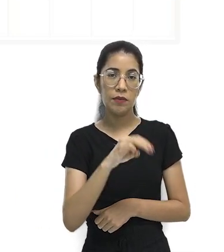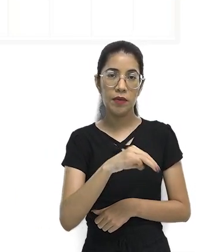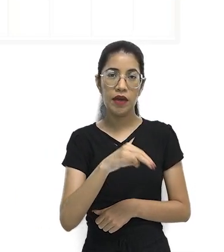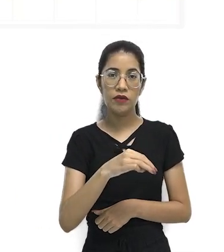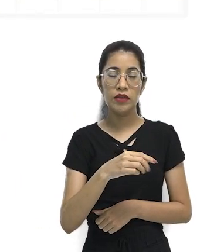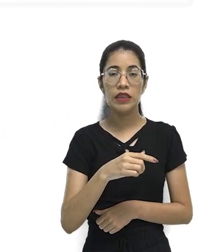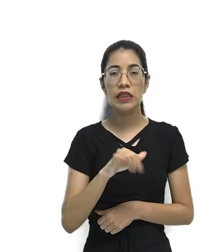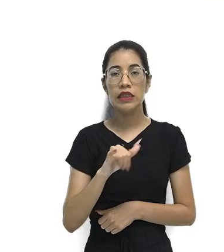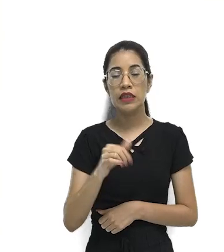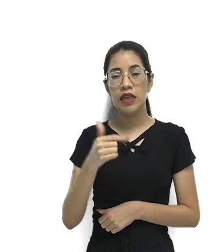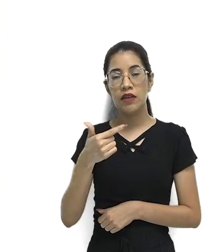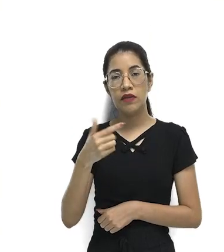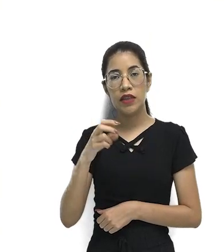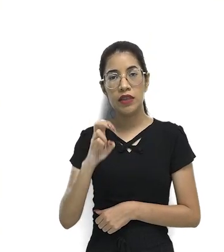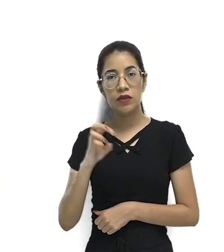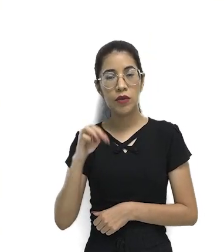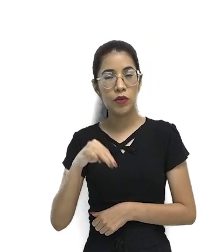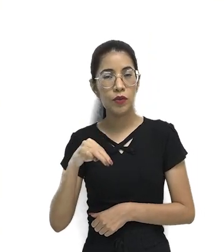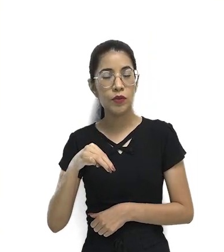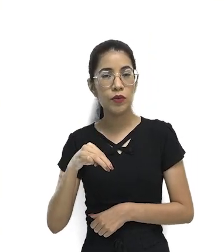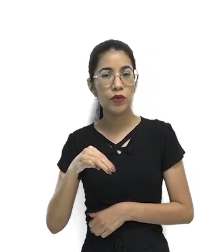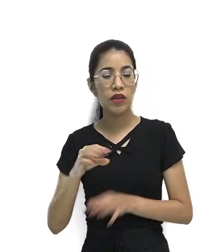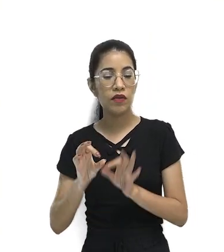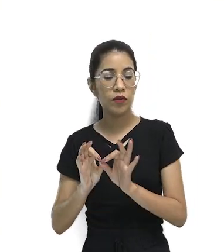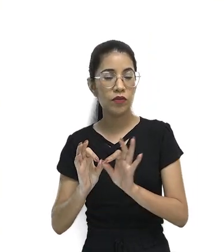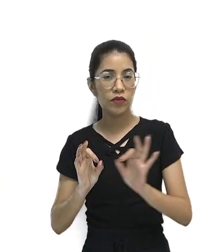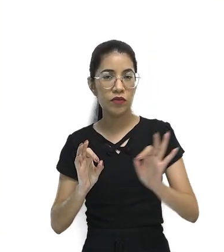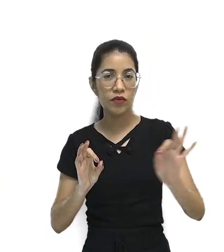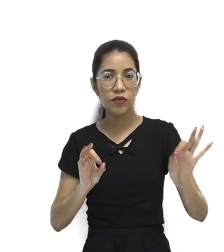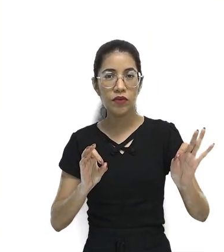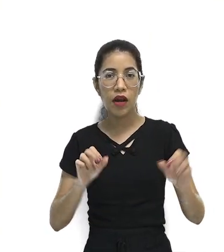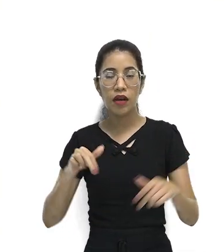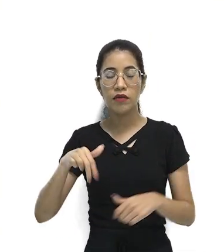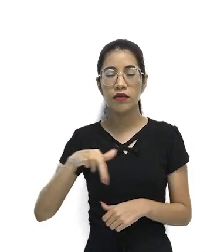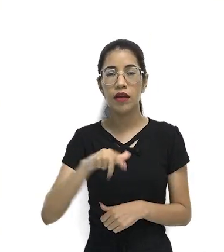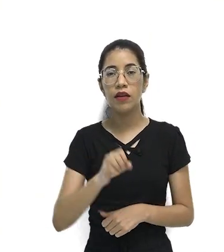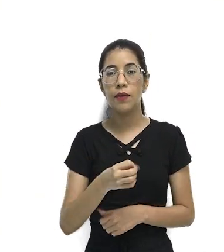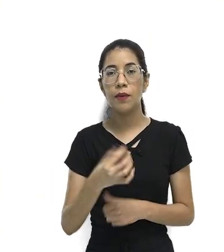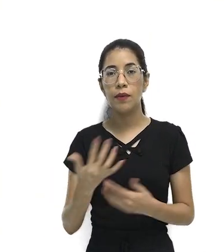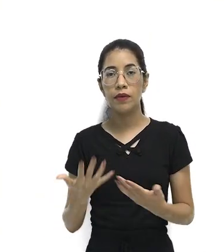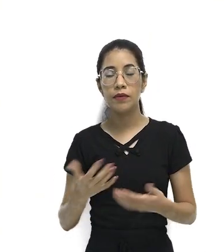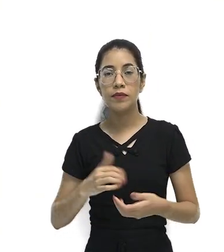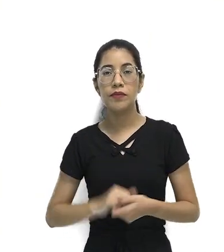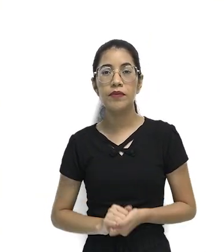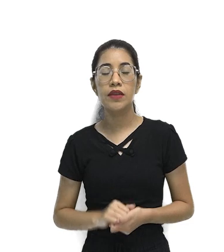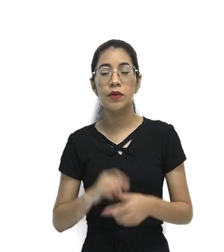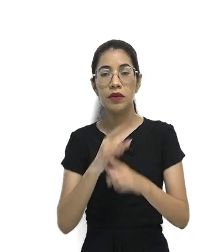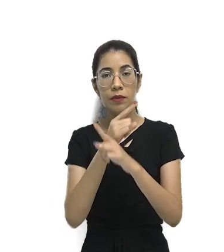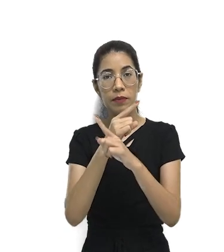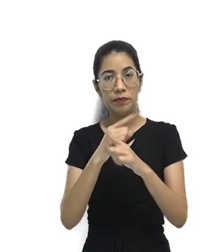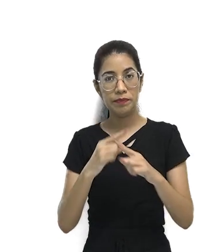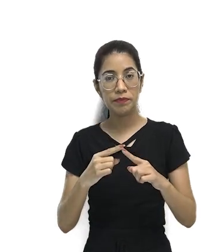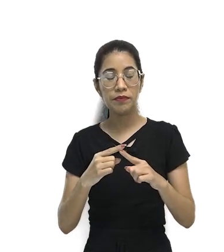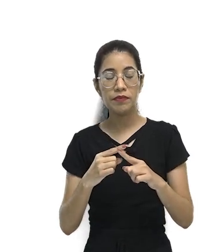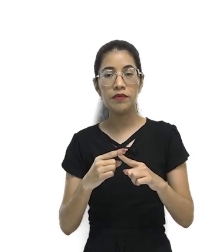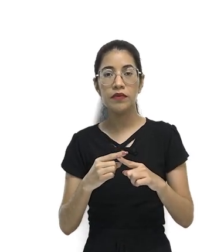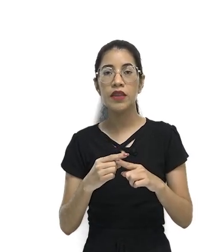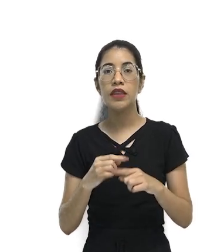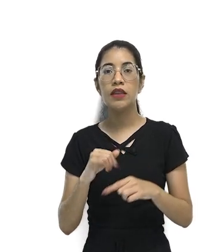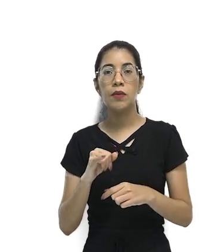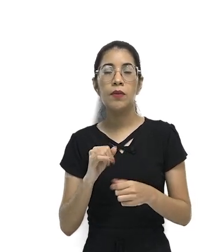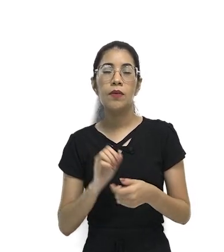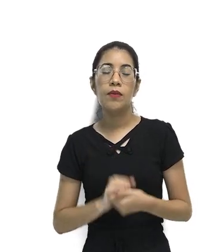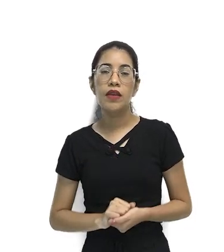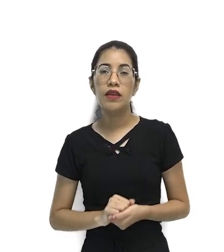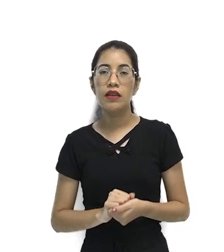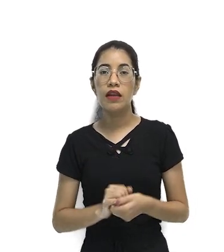metros? Beleza? Então pronto. Aqui nós temos uma regra de 3, como as grandezas